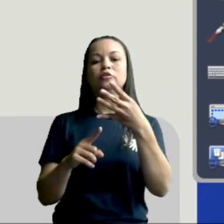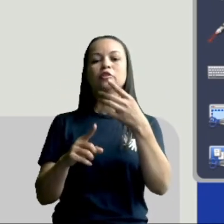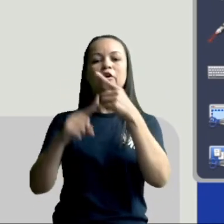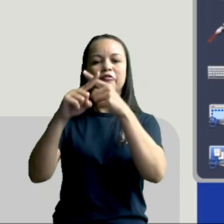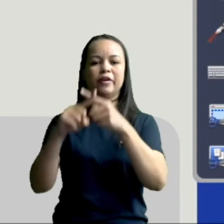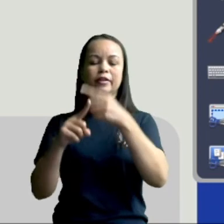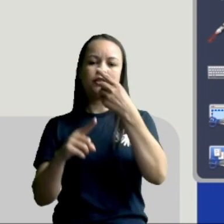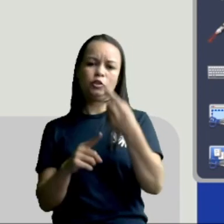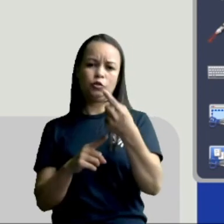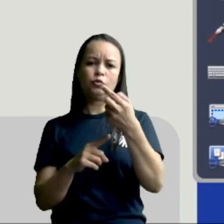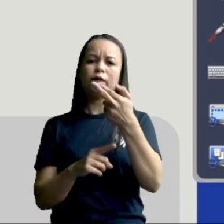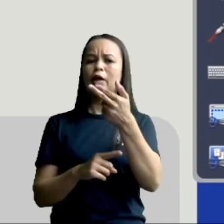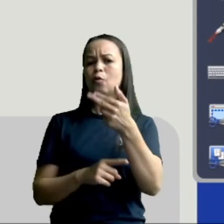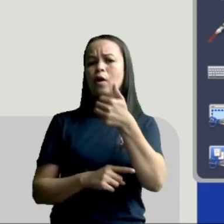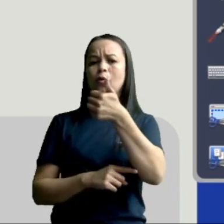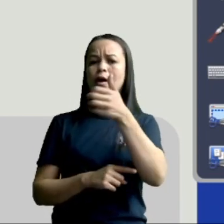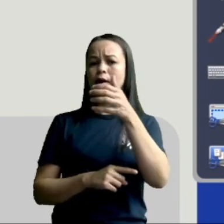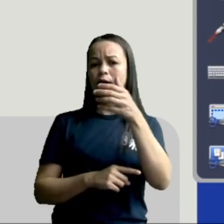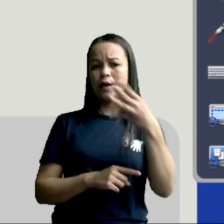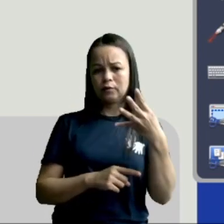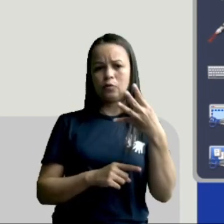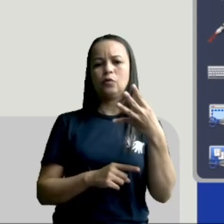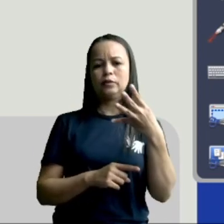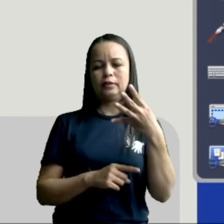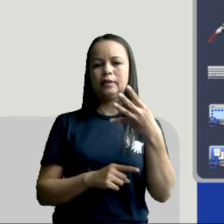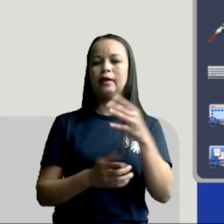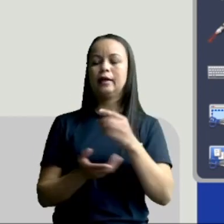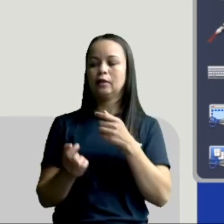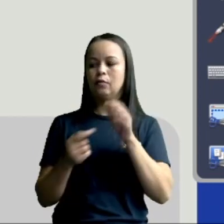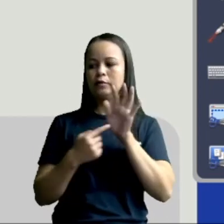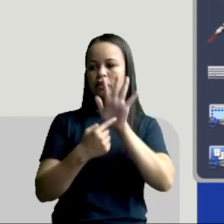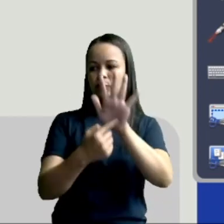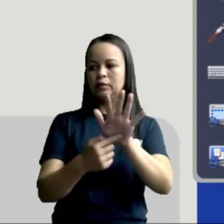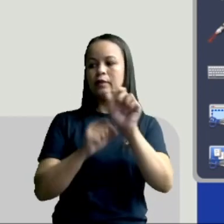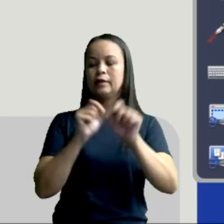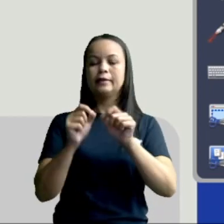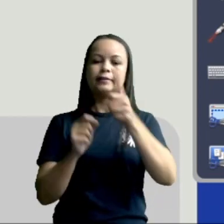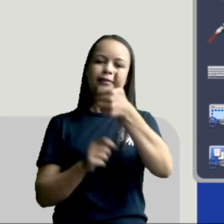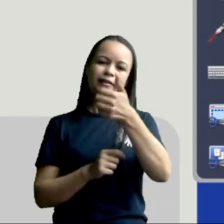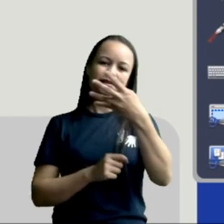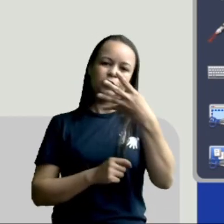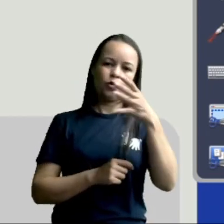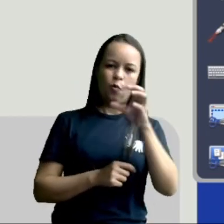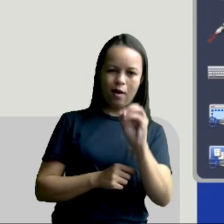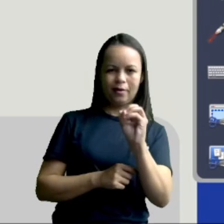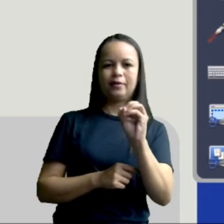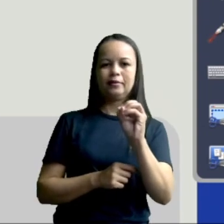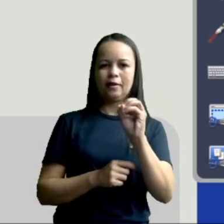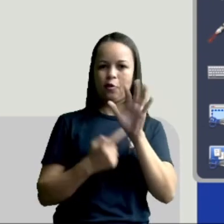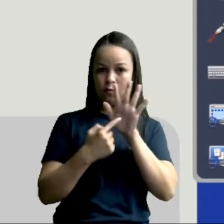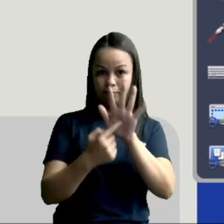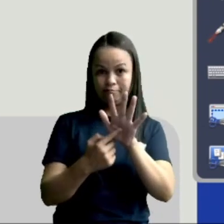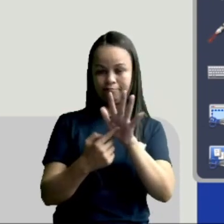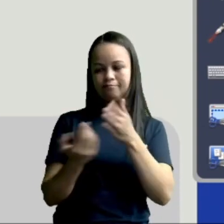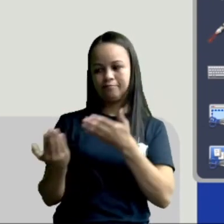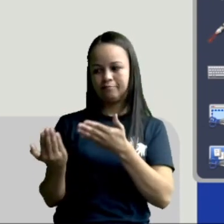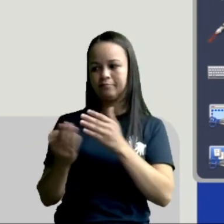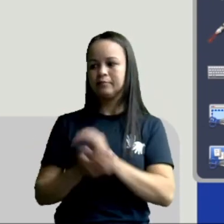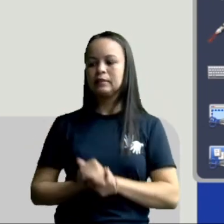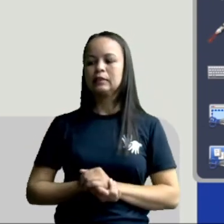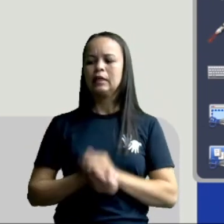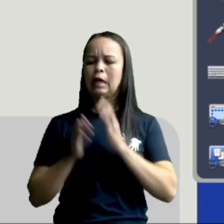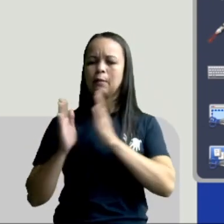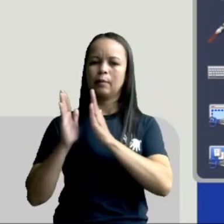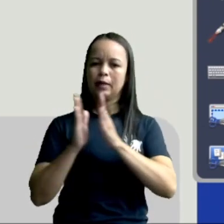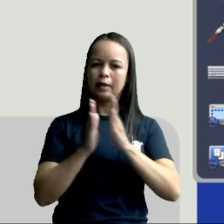vezes 1 dá exatamente 14. Então, essa expressão aqui, ó, vale 140. Olha o 140 aqui. E aí, você